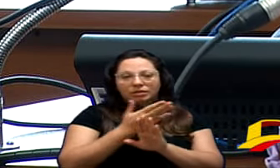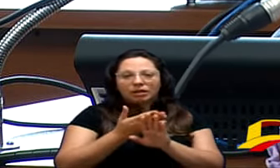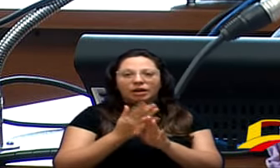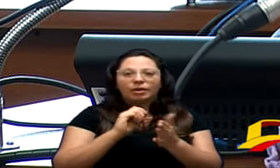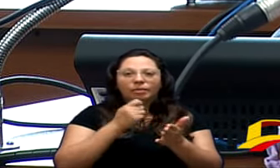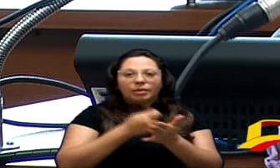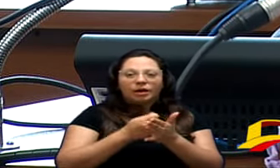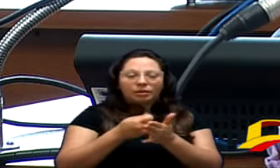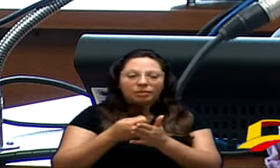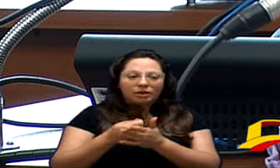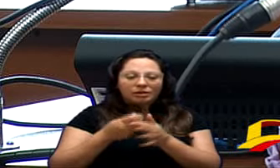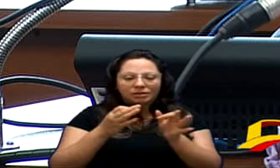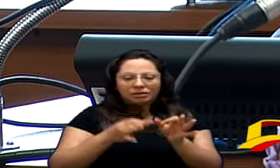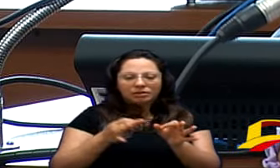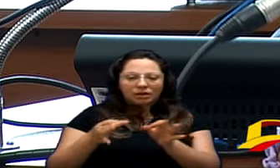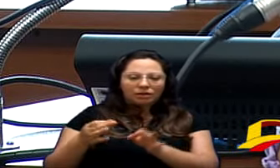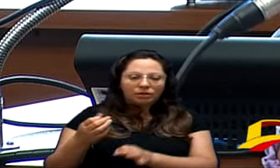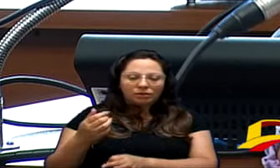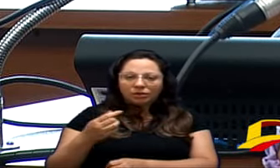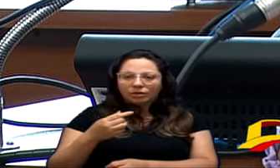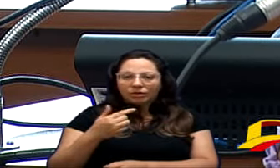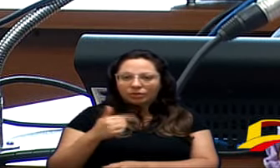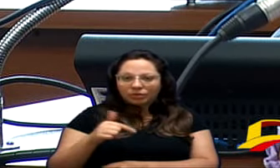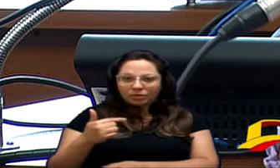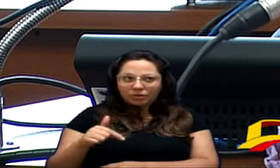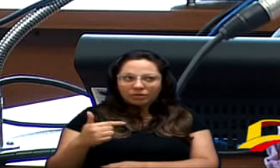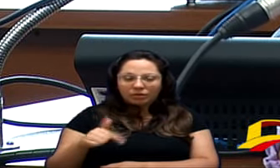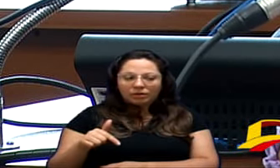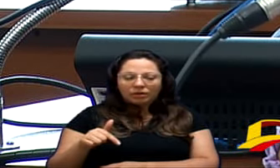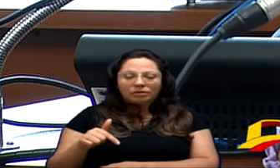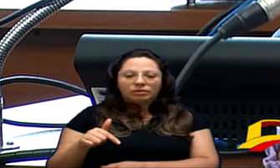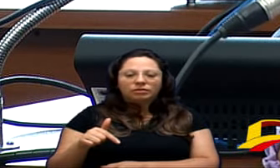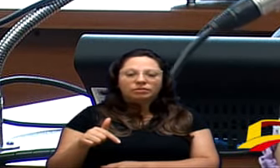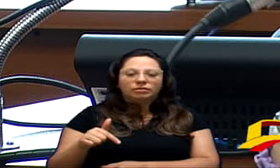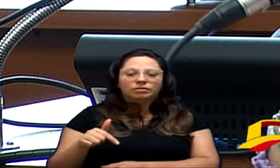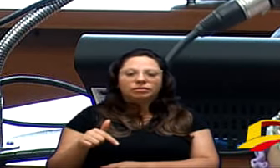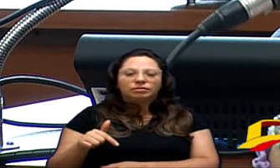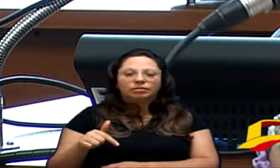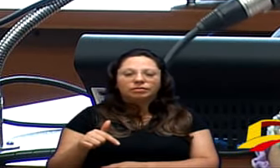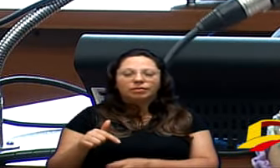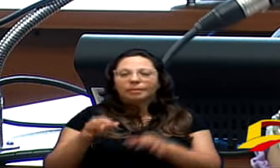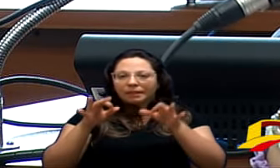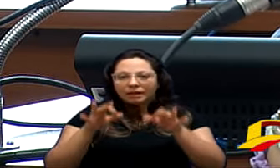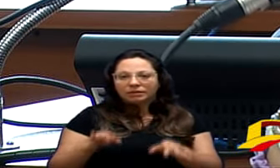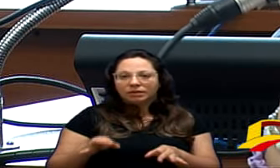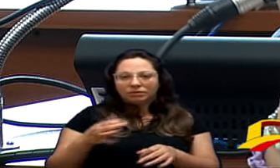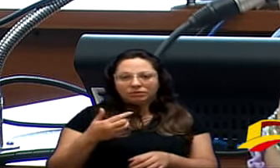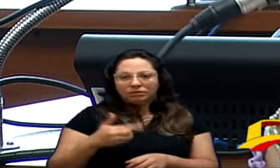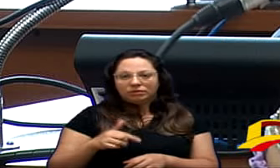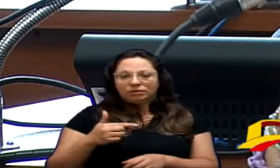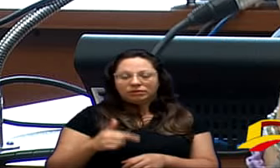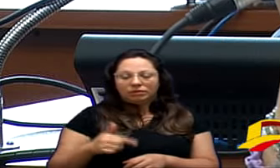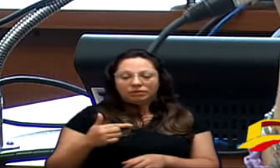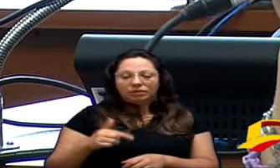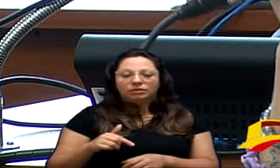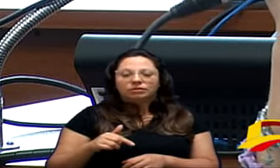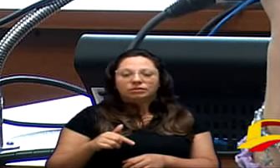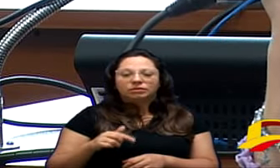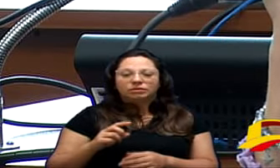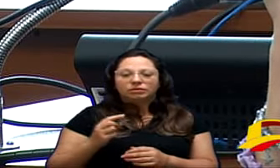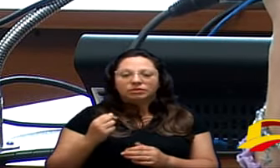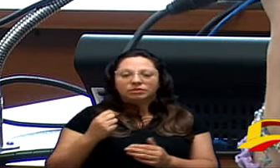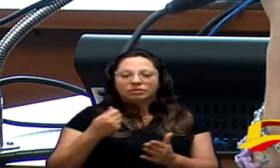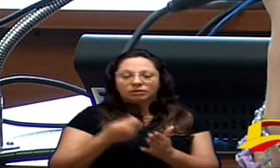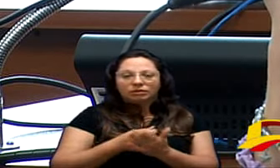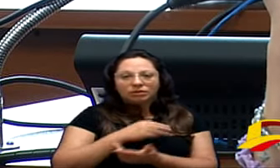seu salário né negado não tem aí o né a injustiça de não receber pelo o dinheiro pelo